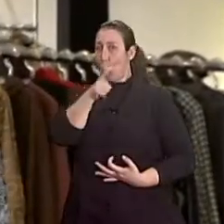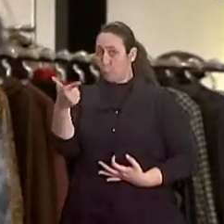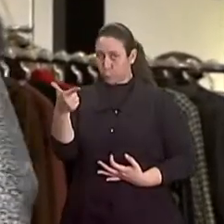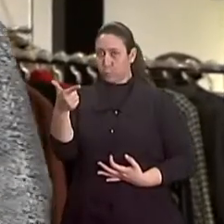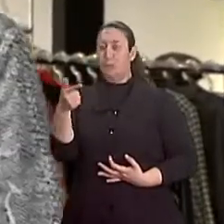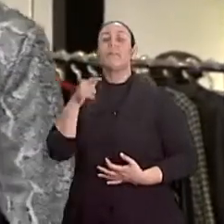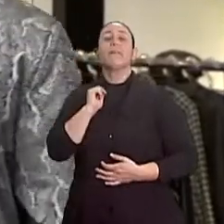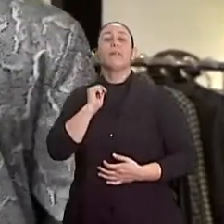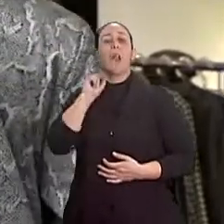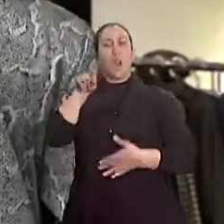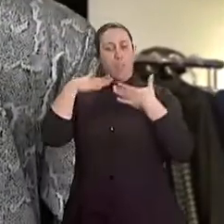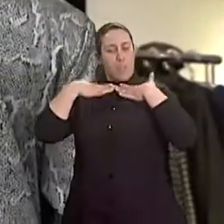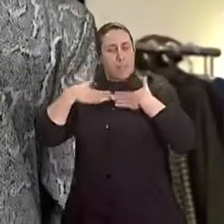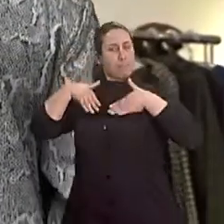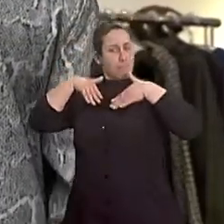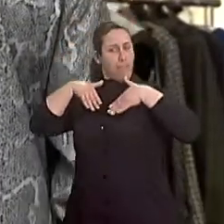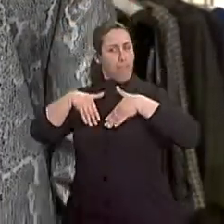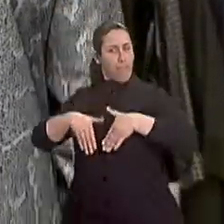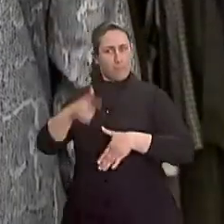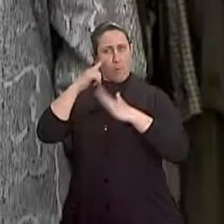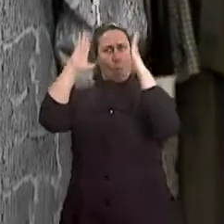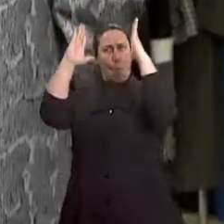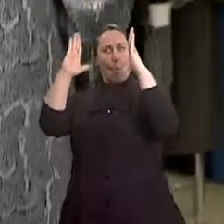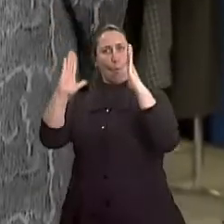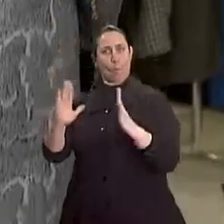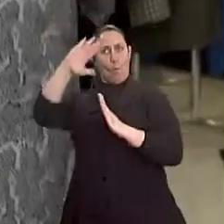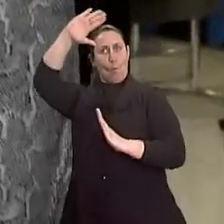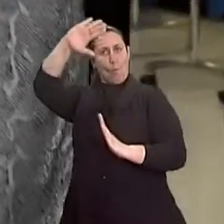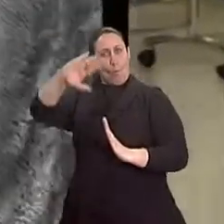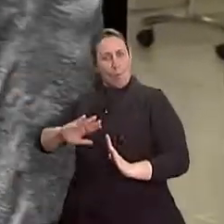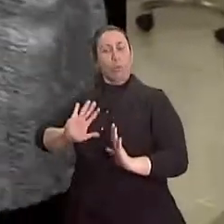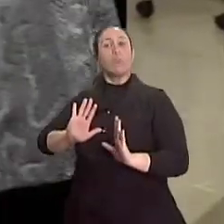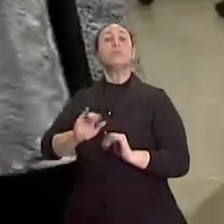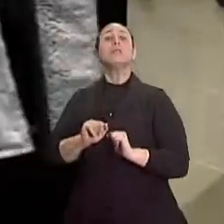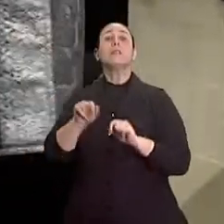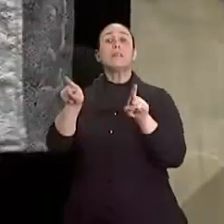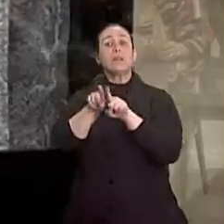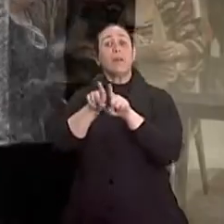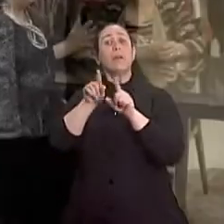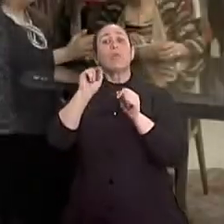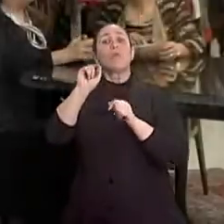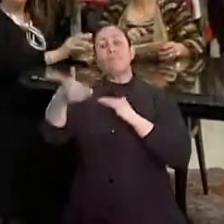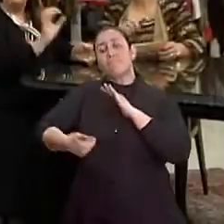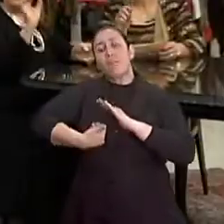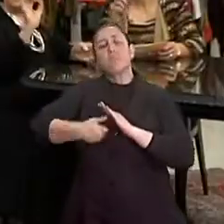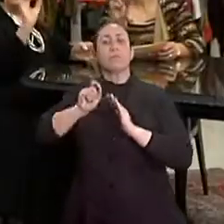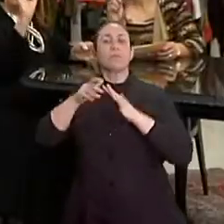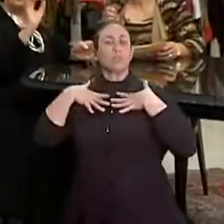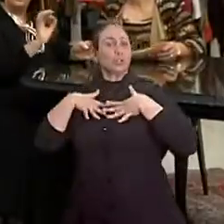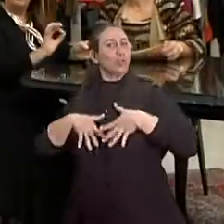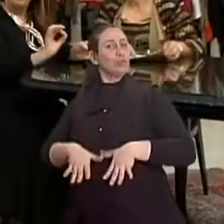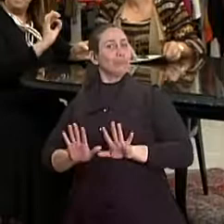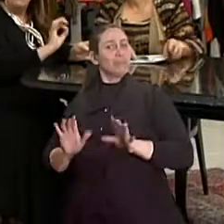prático, então ela tem bem reto, chiquérrimo, né? E tem, então, por baixo o vestidinho básico